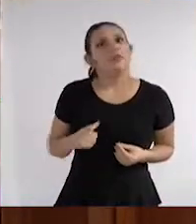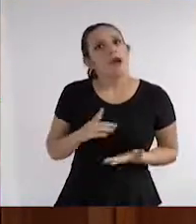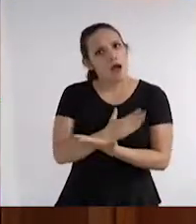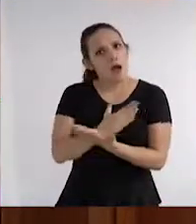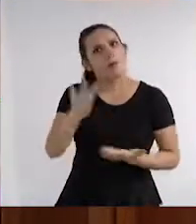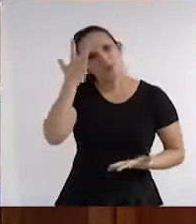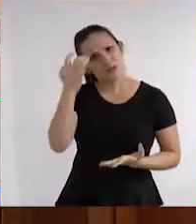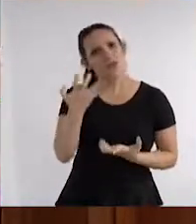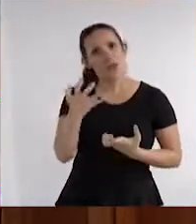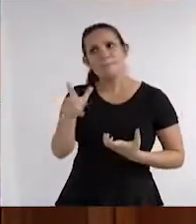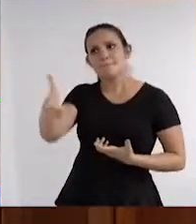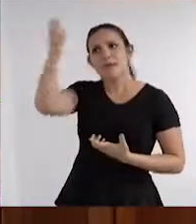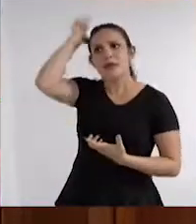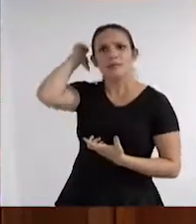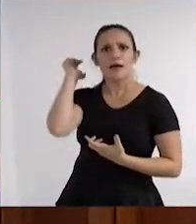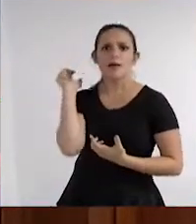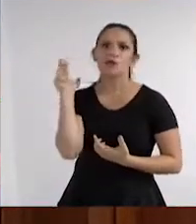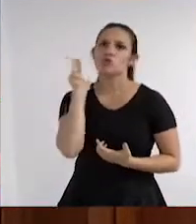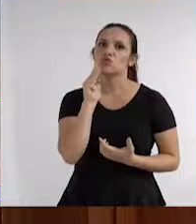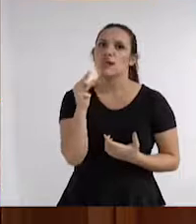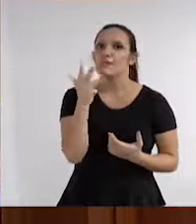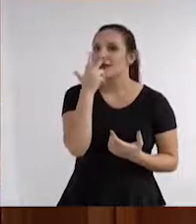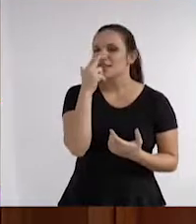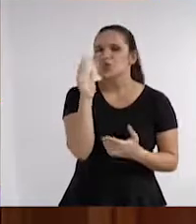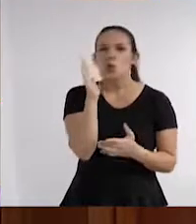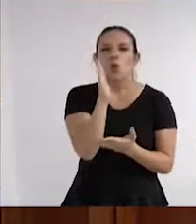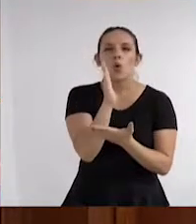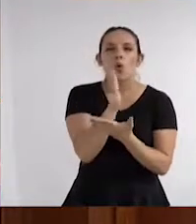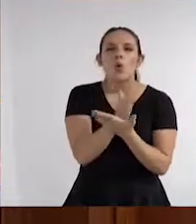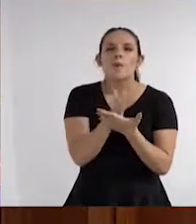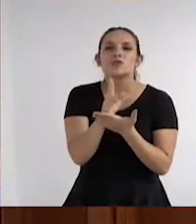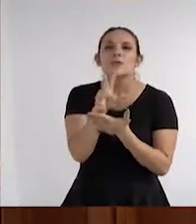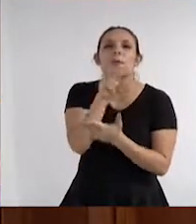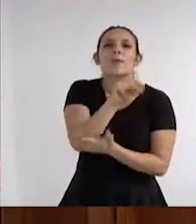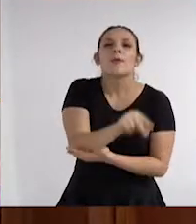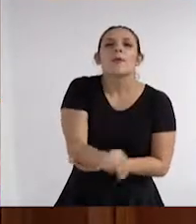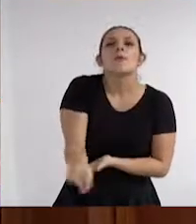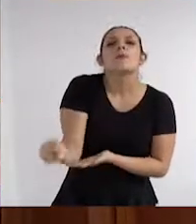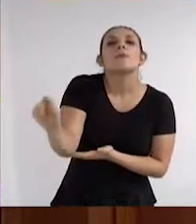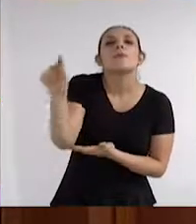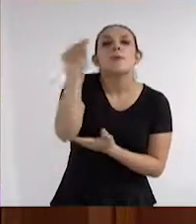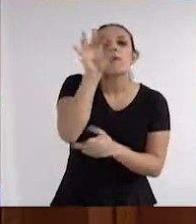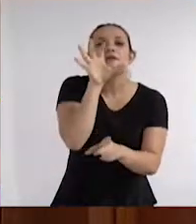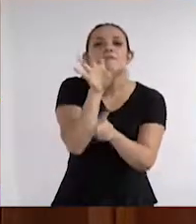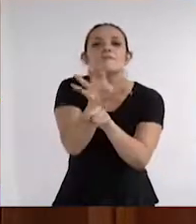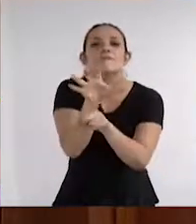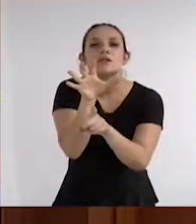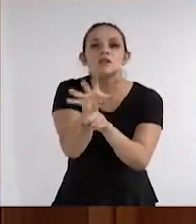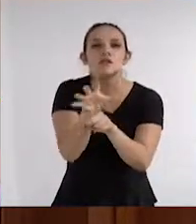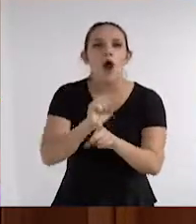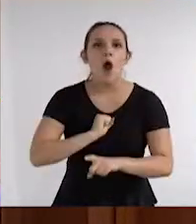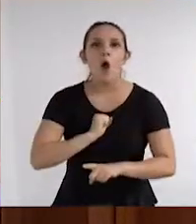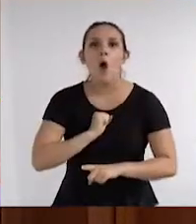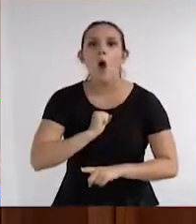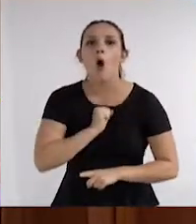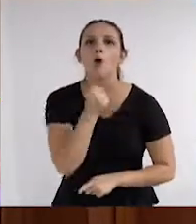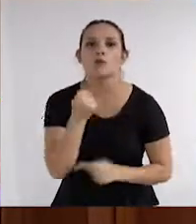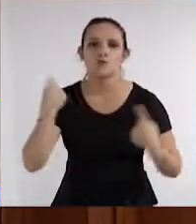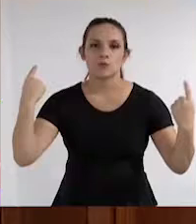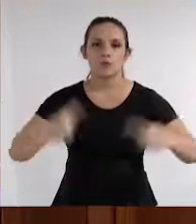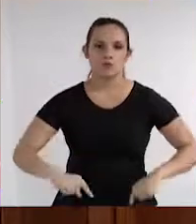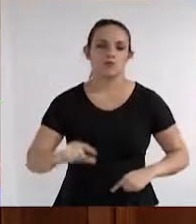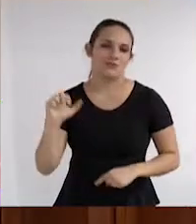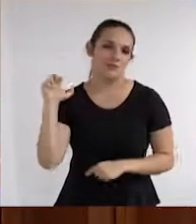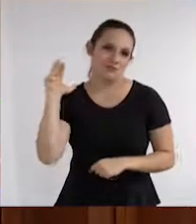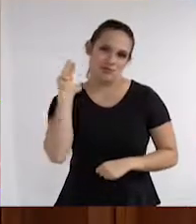matar, e começou a se plantar o ódio nesse país. Olha o tamanho da irresponsabilidade. Começou a se plantar o ódio nesse país. E